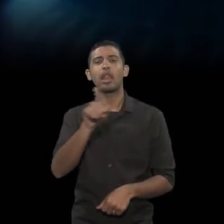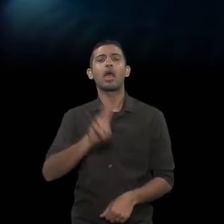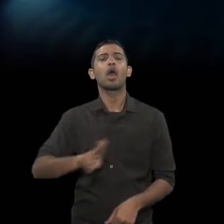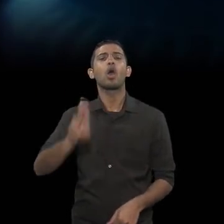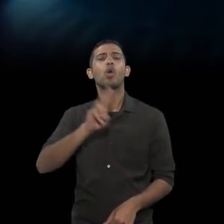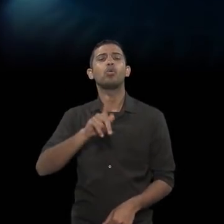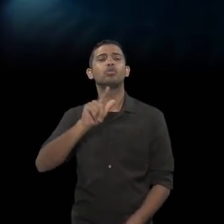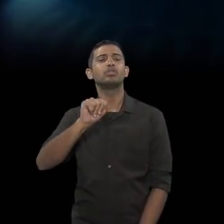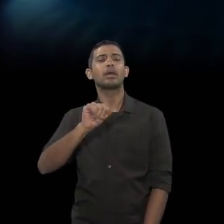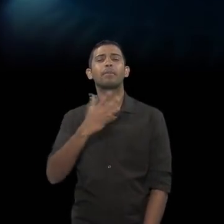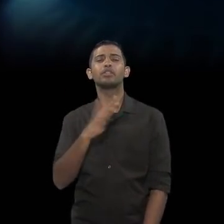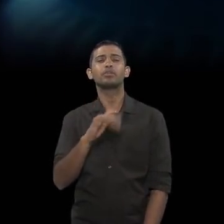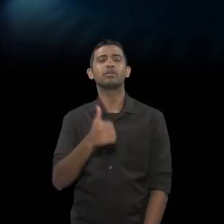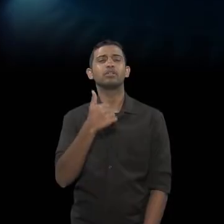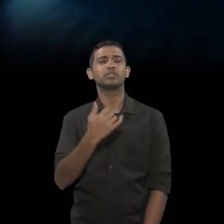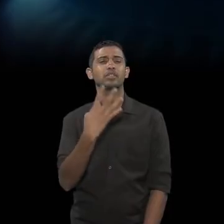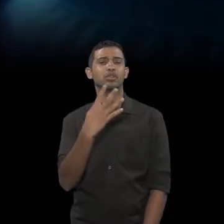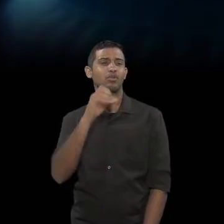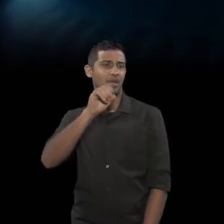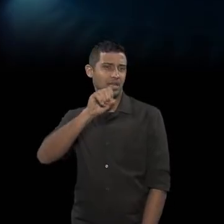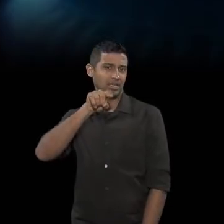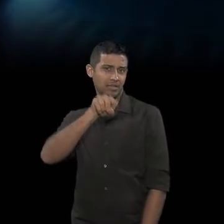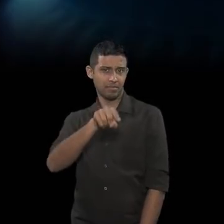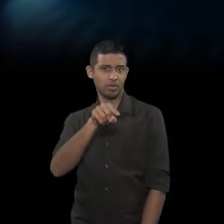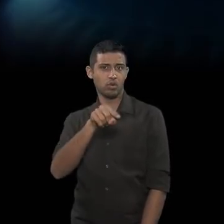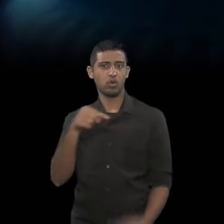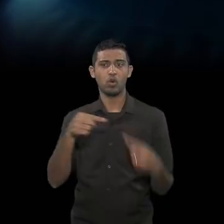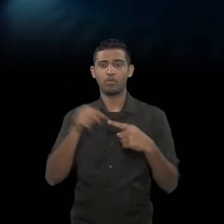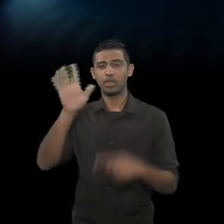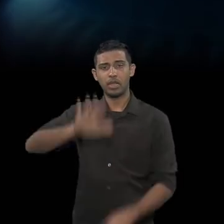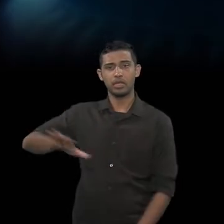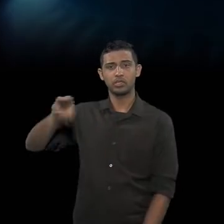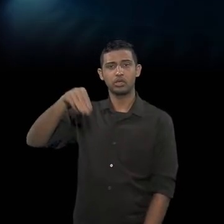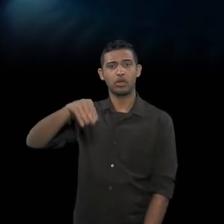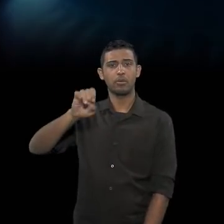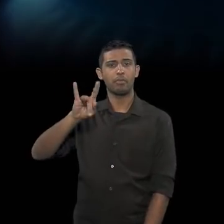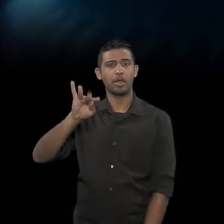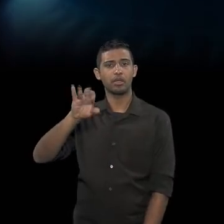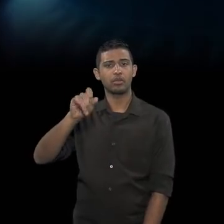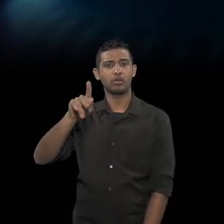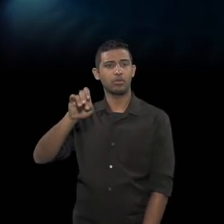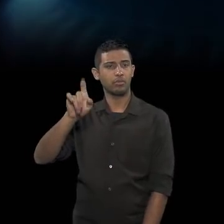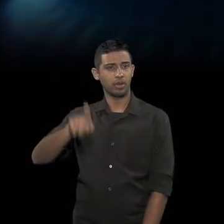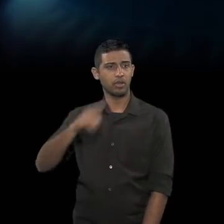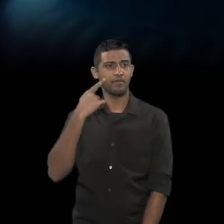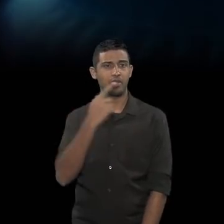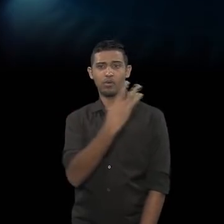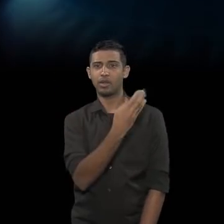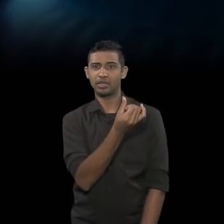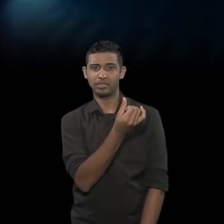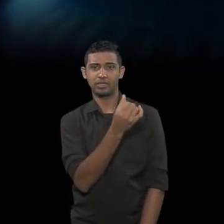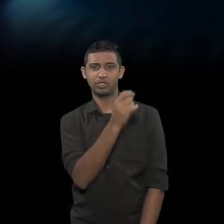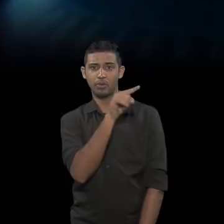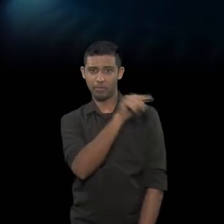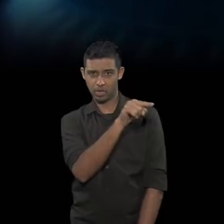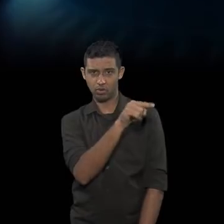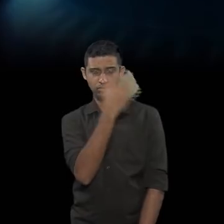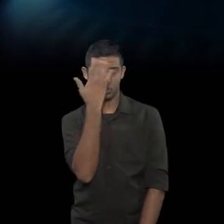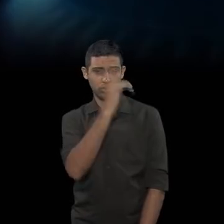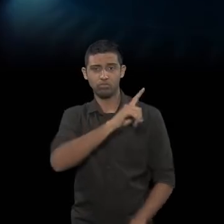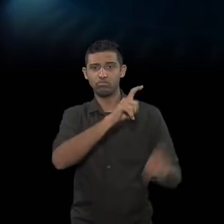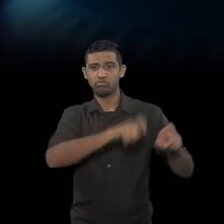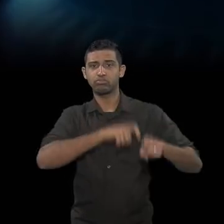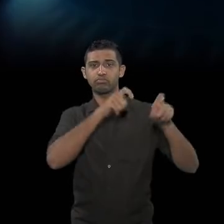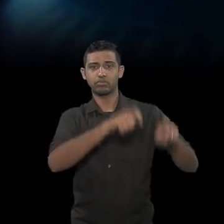de 840 mil estão na região metropolitana e outros mais de 46 mil no interior do